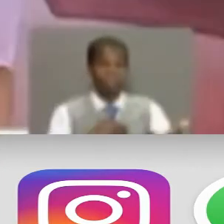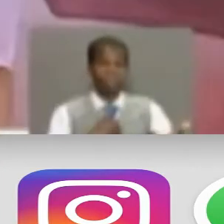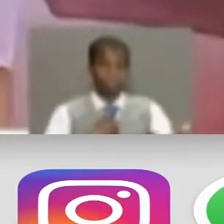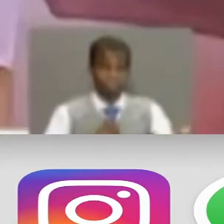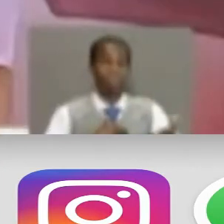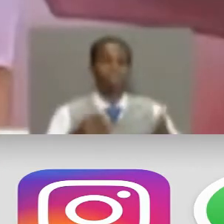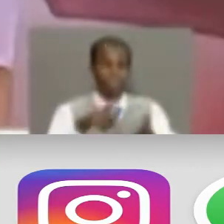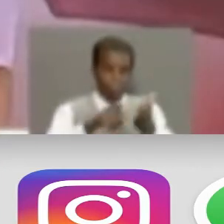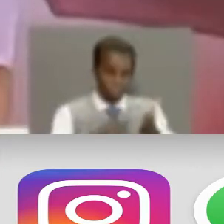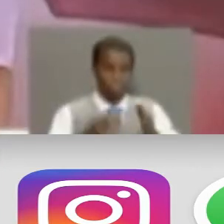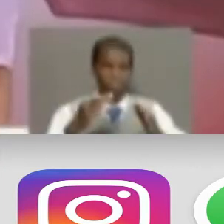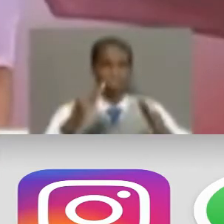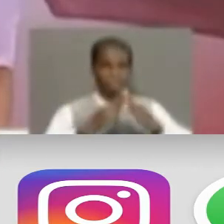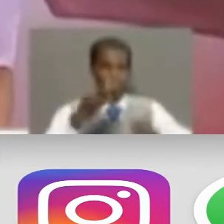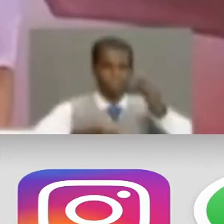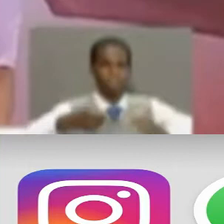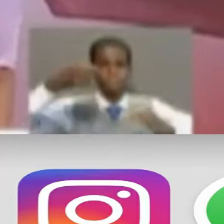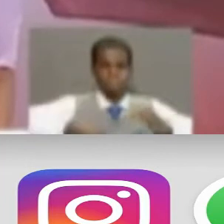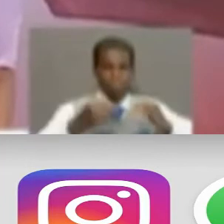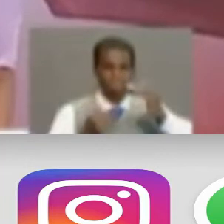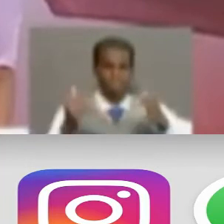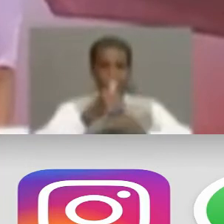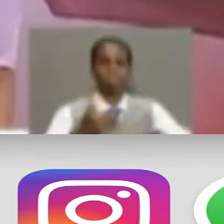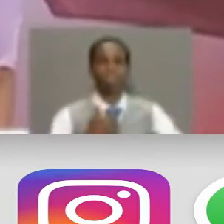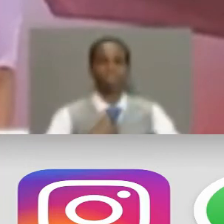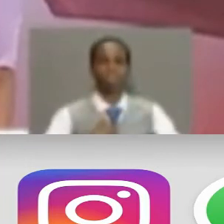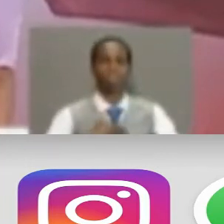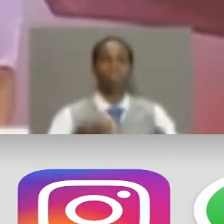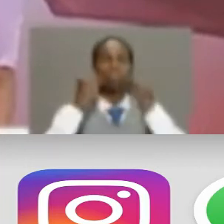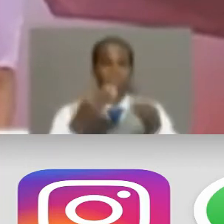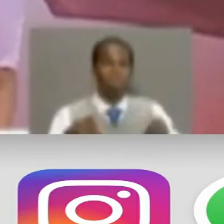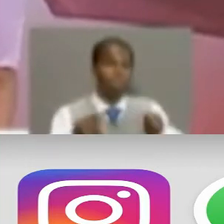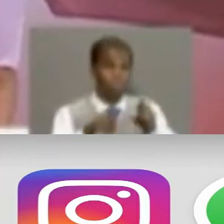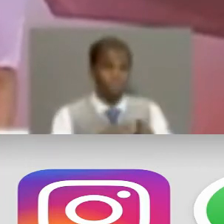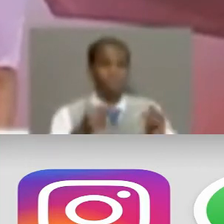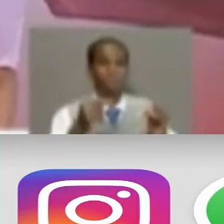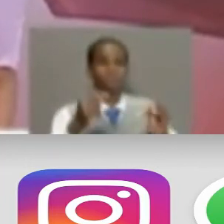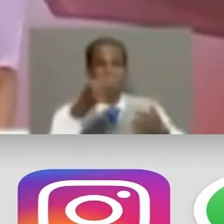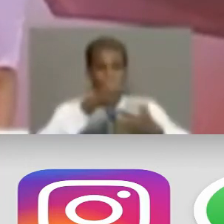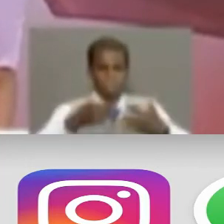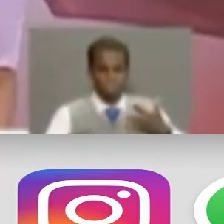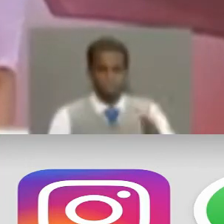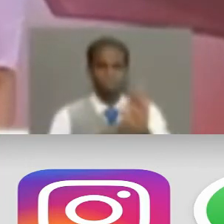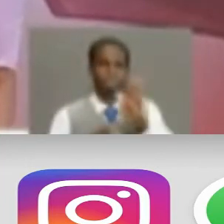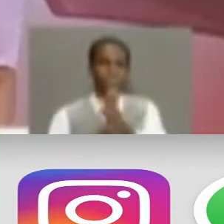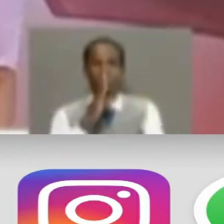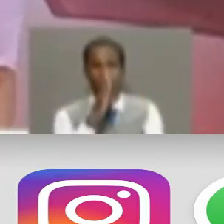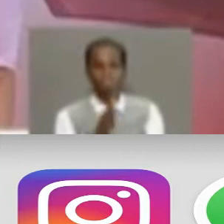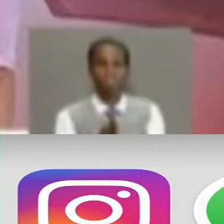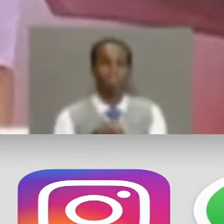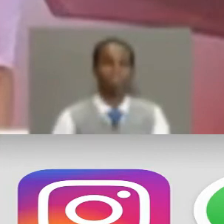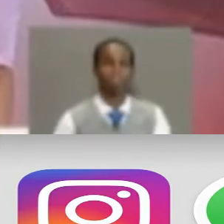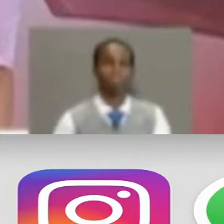aqui, não caso. Por um acordo lido na íntegra pela televisão pública de Angola, foram apenas alguns pontos. pontos, alguns pontos deste acordo não foi... Okay.